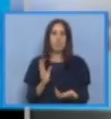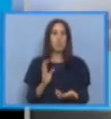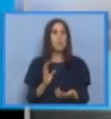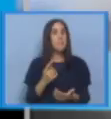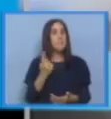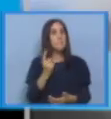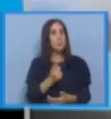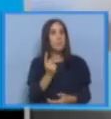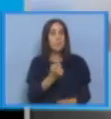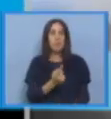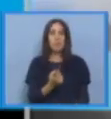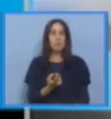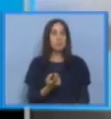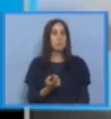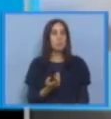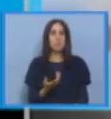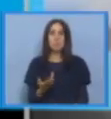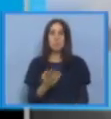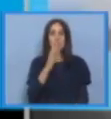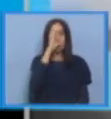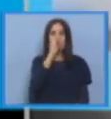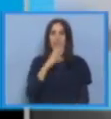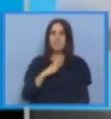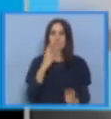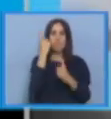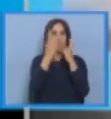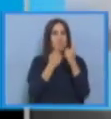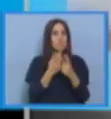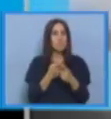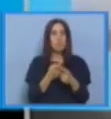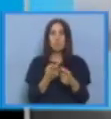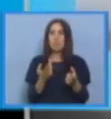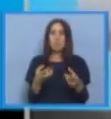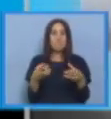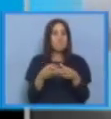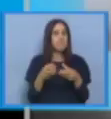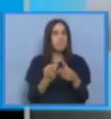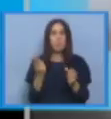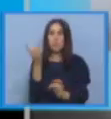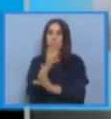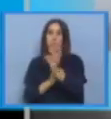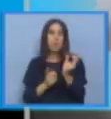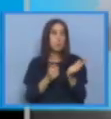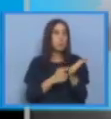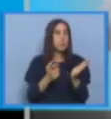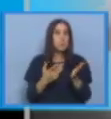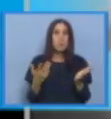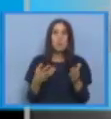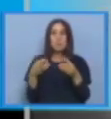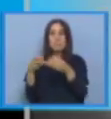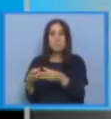Têm que fazer os governos pensar, os blocos, enquanto a União Europeia, os Estados Unidos, enfim, os próprios